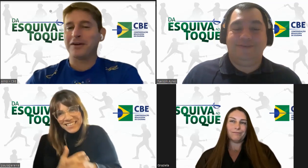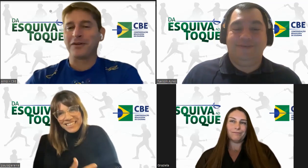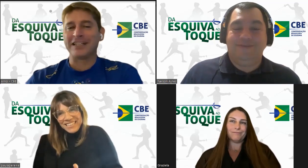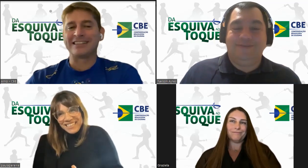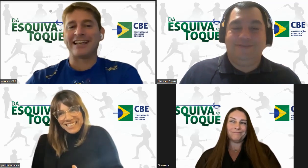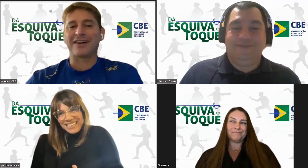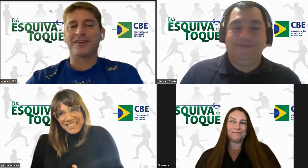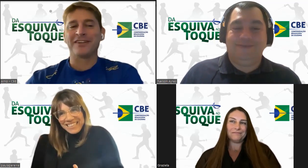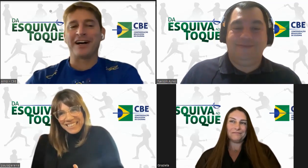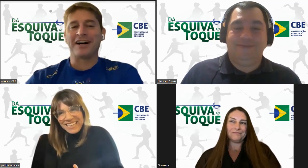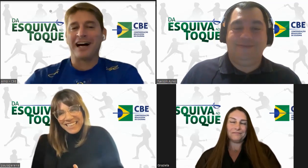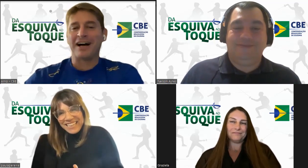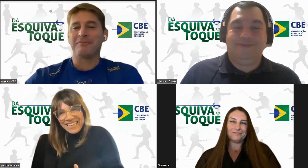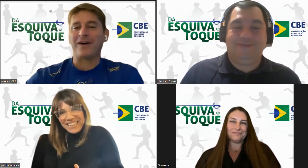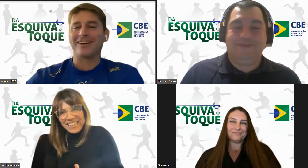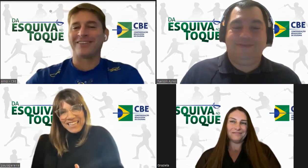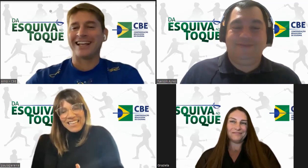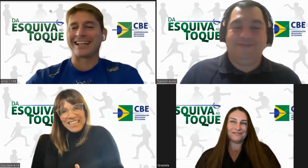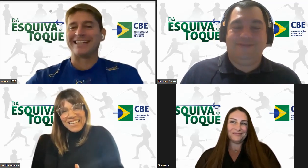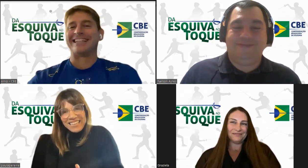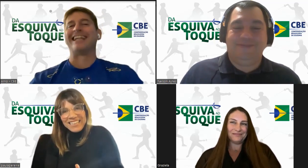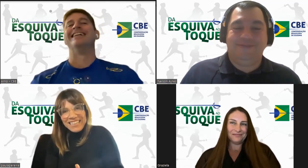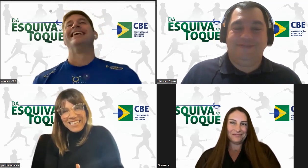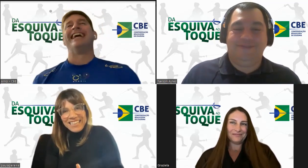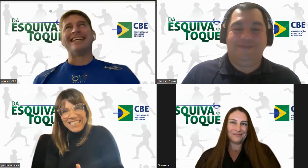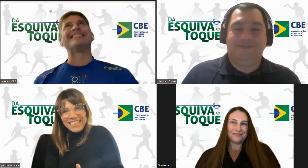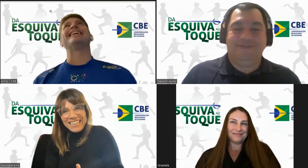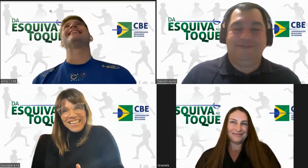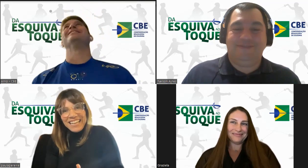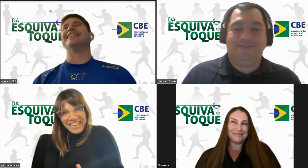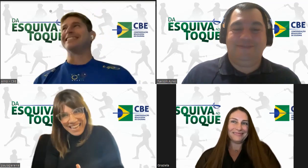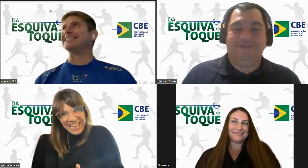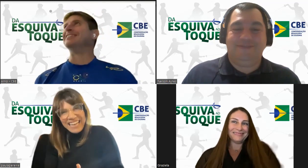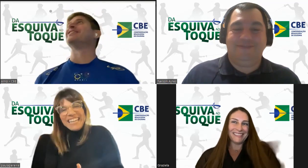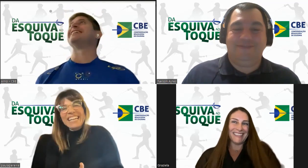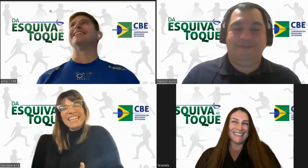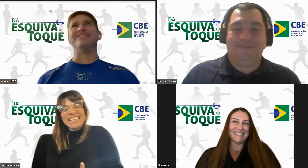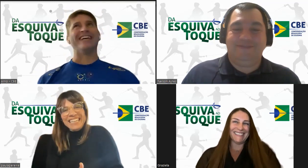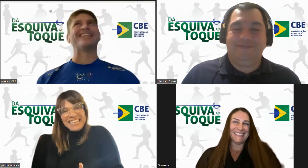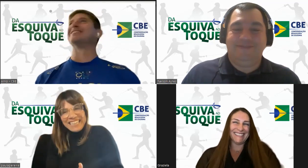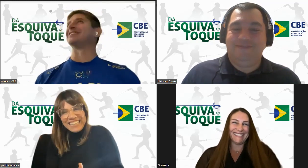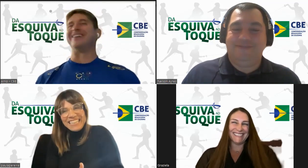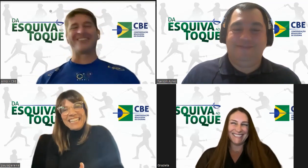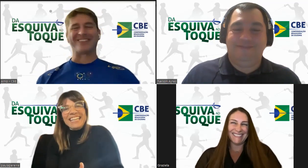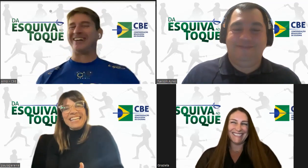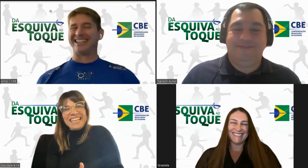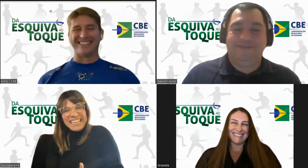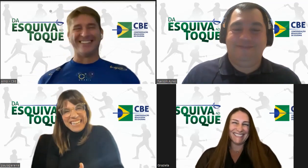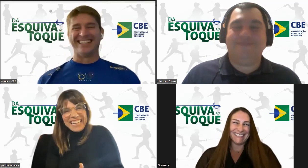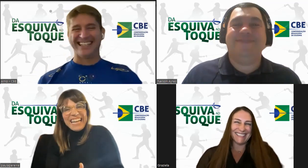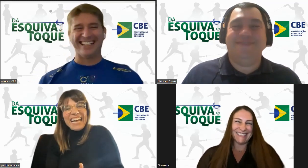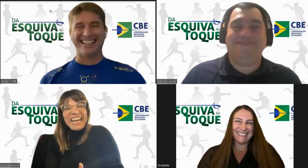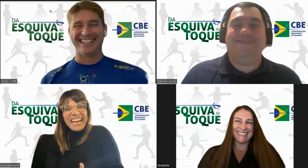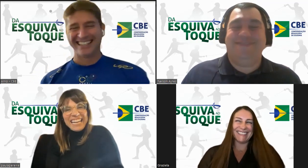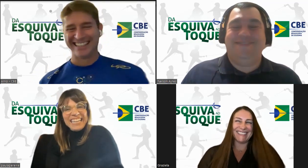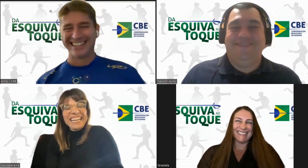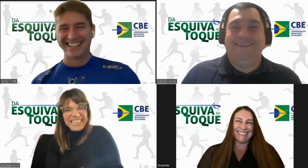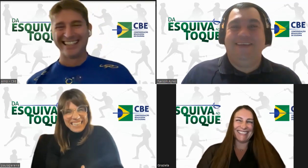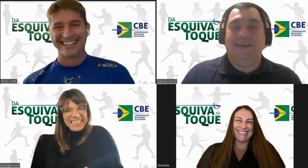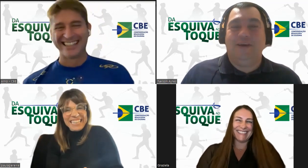melhor coisa é quando a Paula Graziela é exatamente isso ainda bem que não sou eu que tô